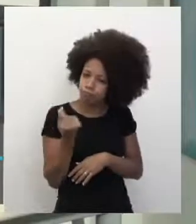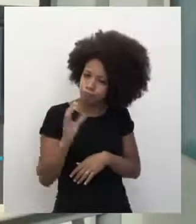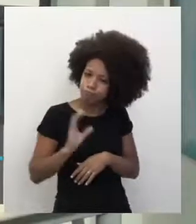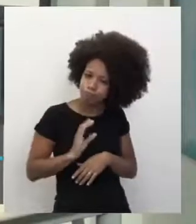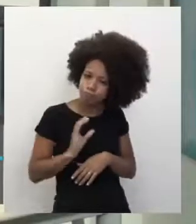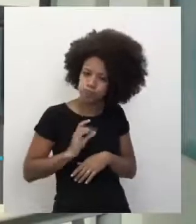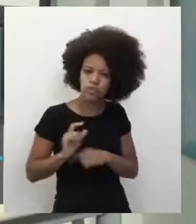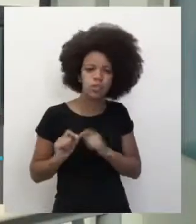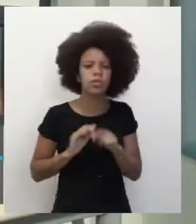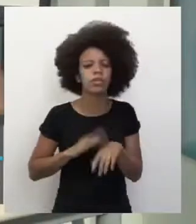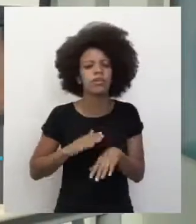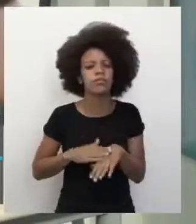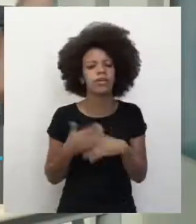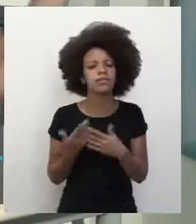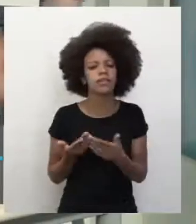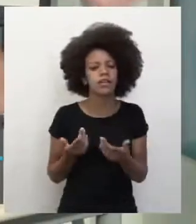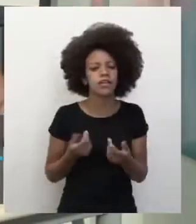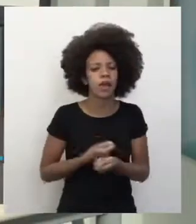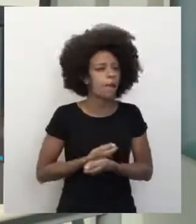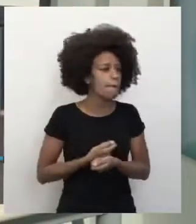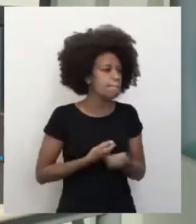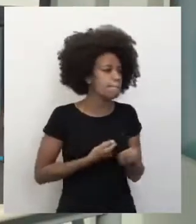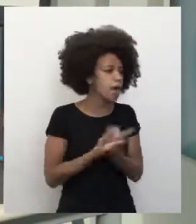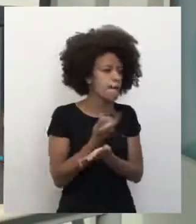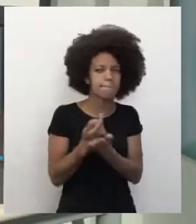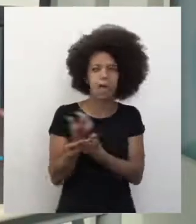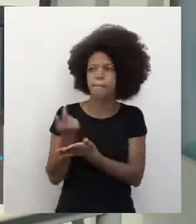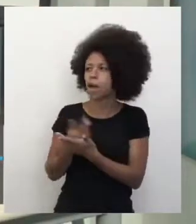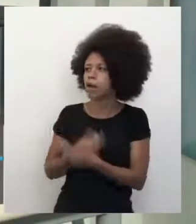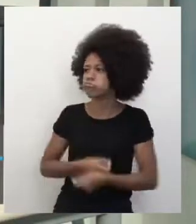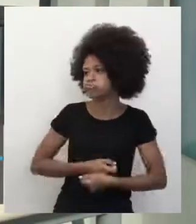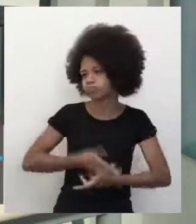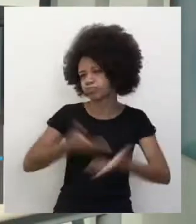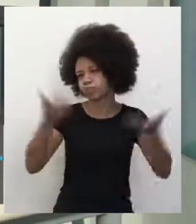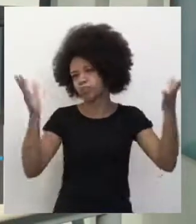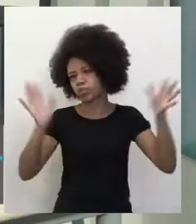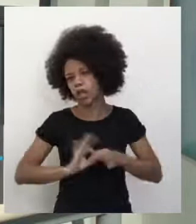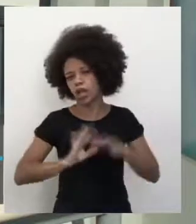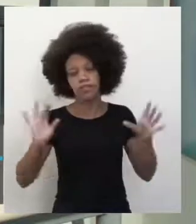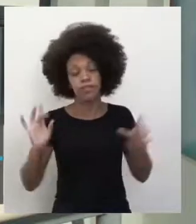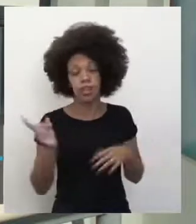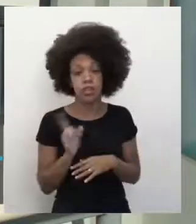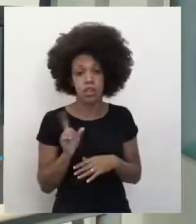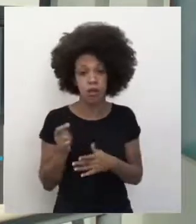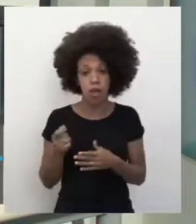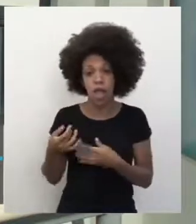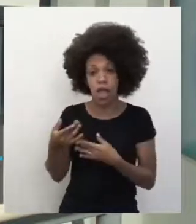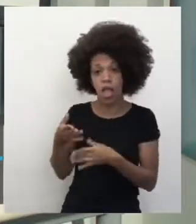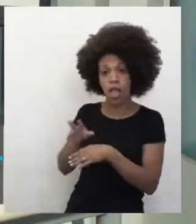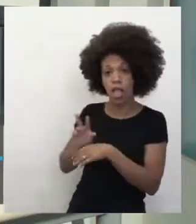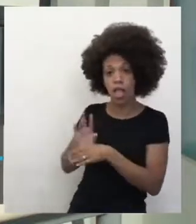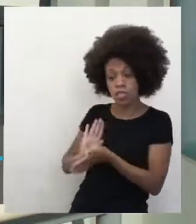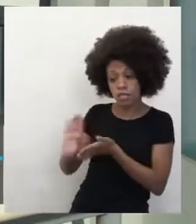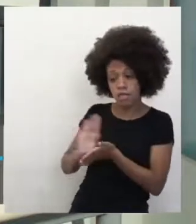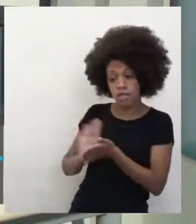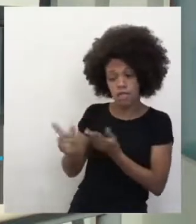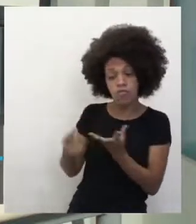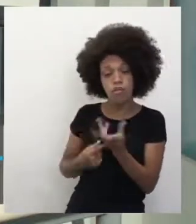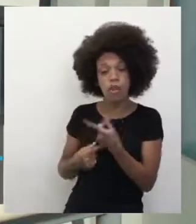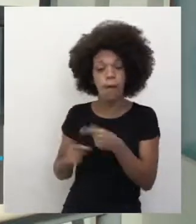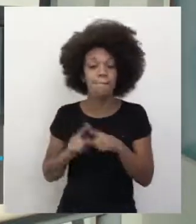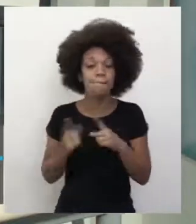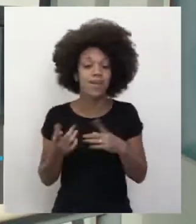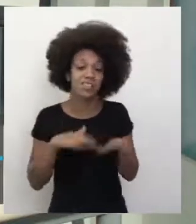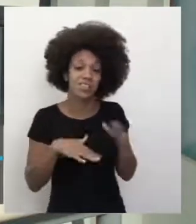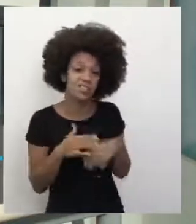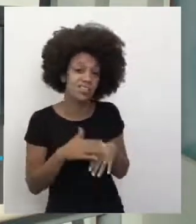ele faz? Em vez de ele gastar por aí livremente com outras coisas, ele gasta com uma coisa maravilhosa: arte. Mas às vezes ele tem dinheiro, mas ele não